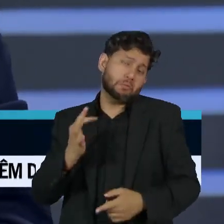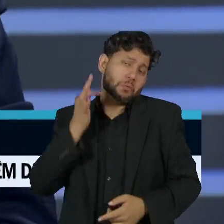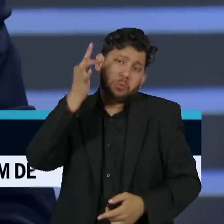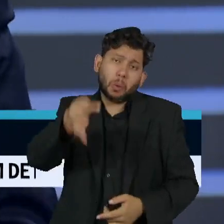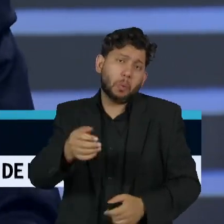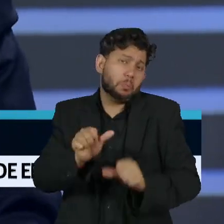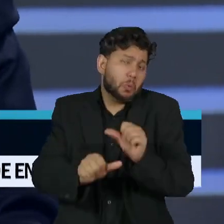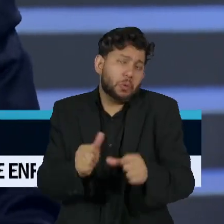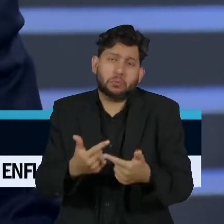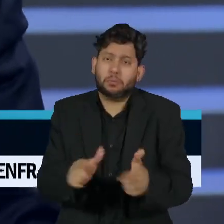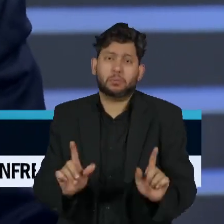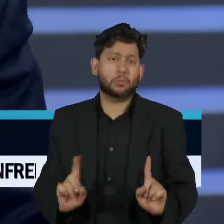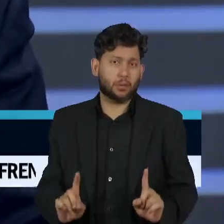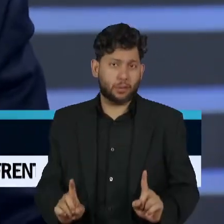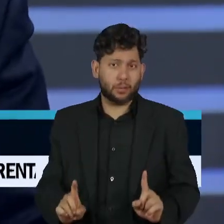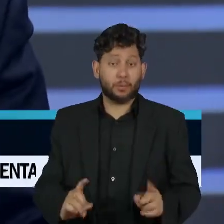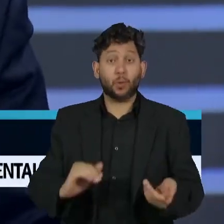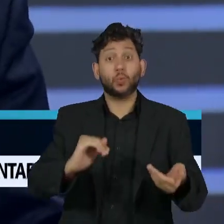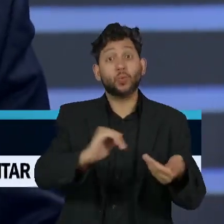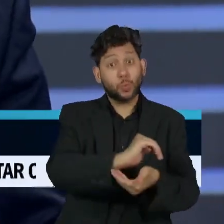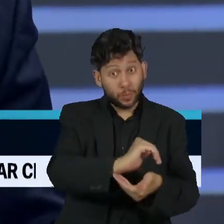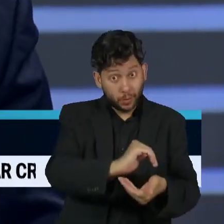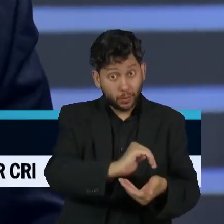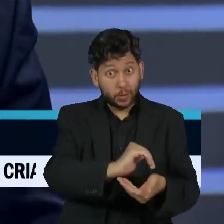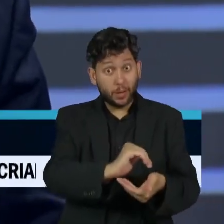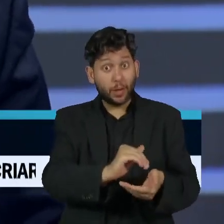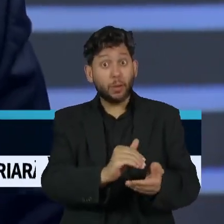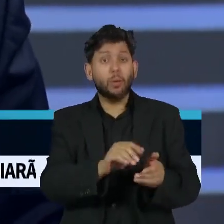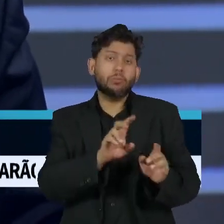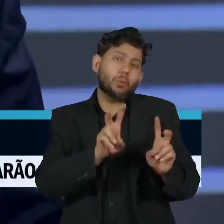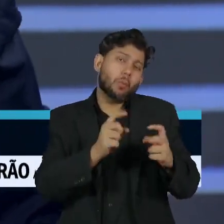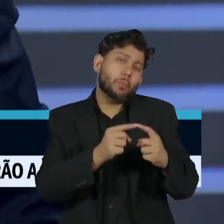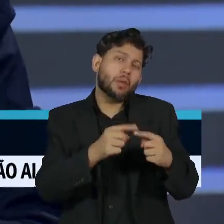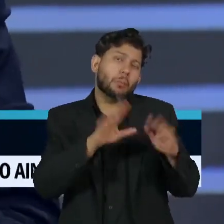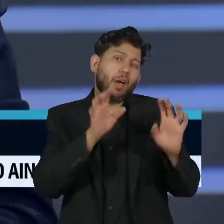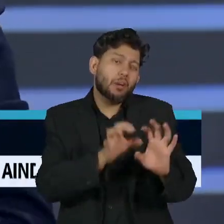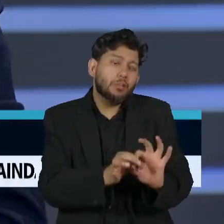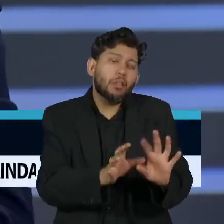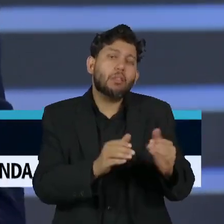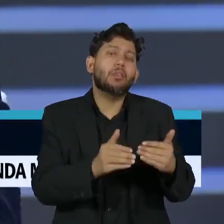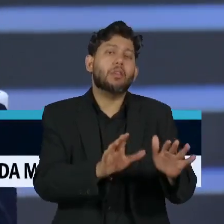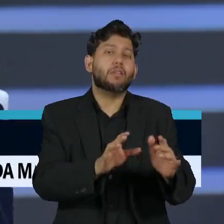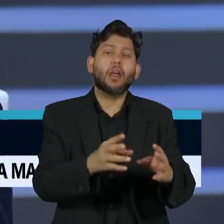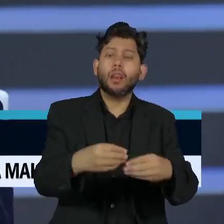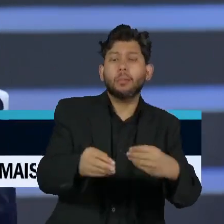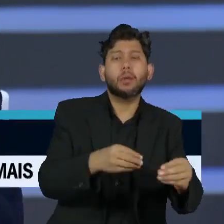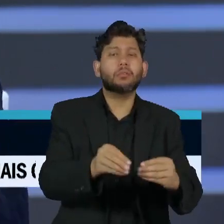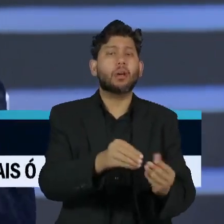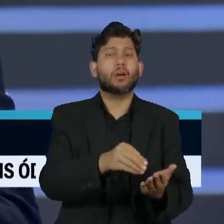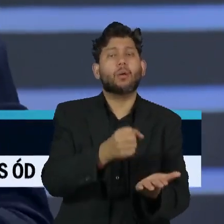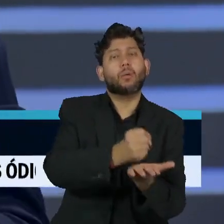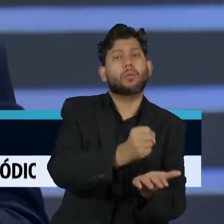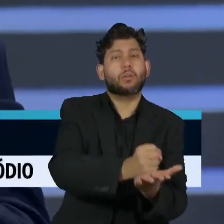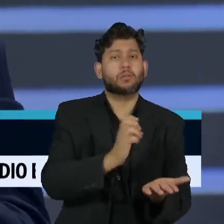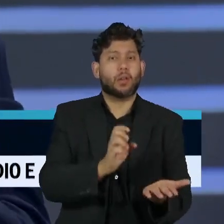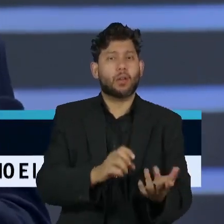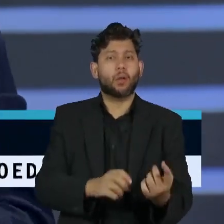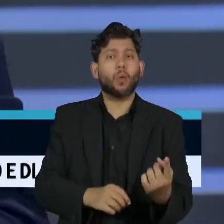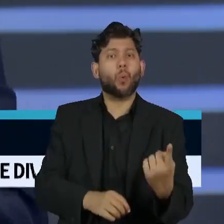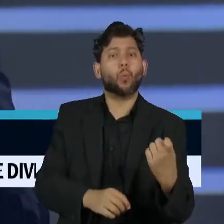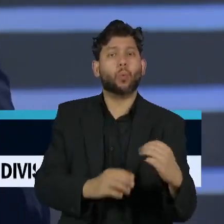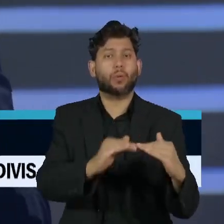novo mas o Supremo foi por uma uma linha mais liberal e dizendo Você tem liberdade de contratar você não é um IPO